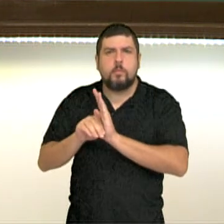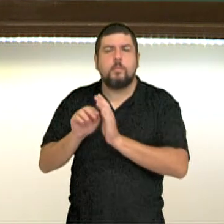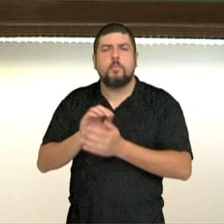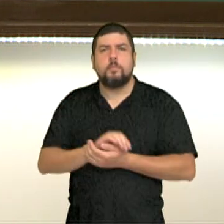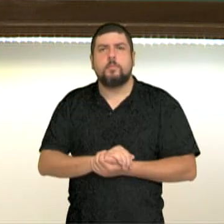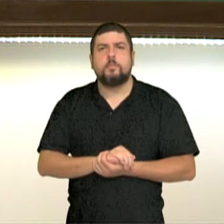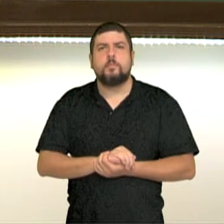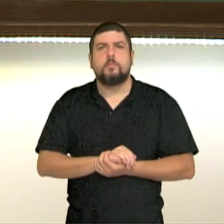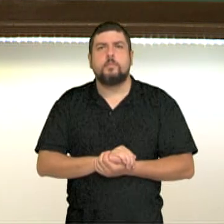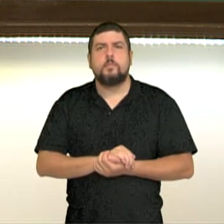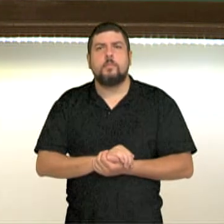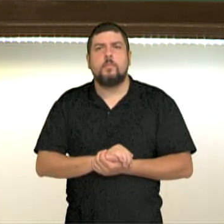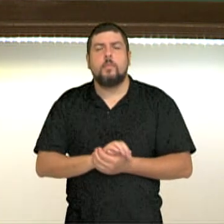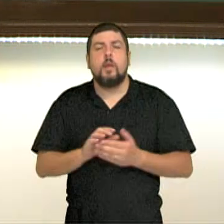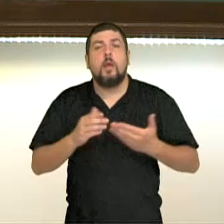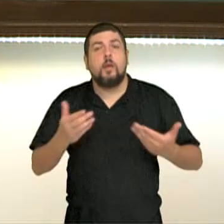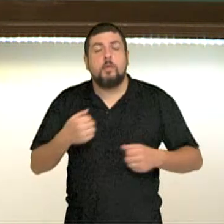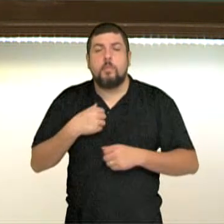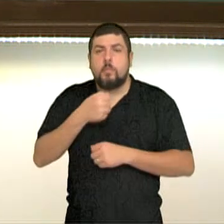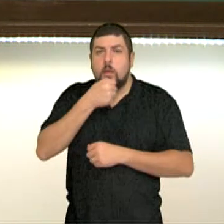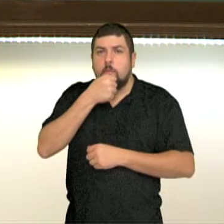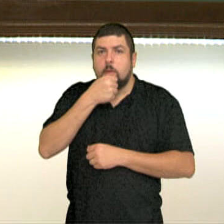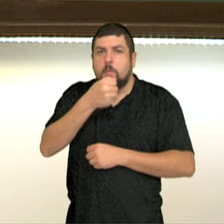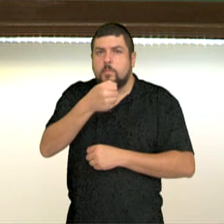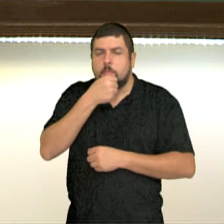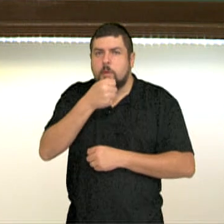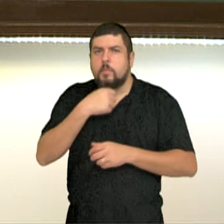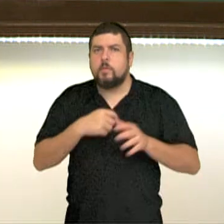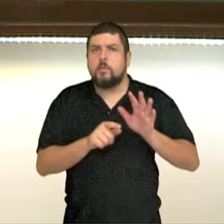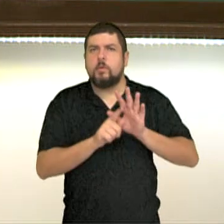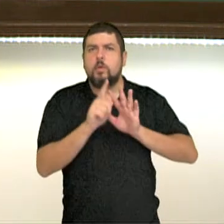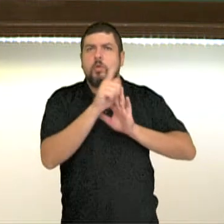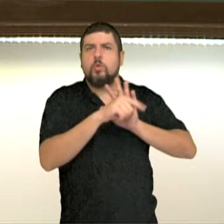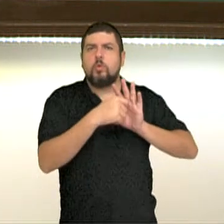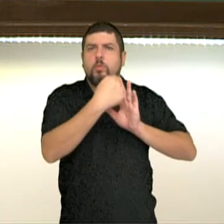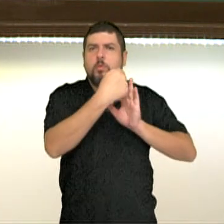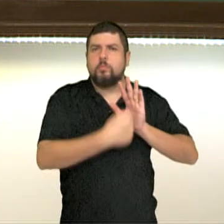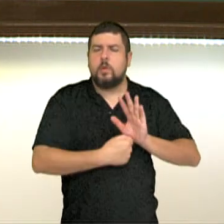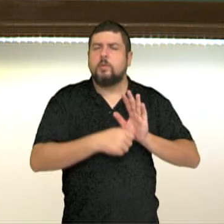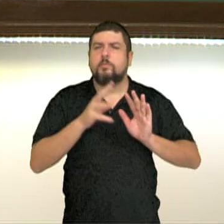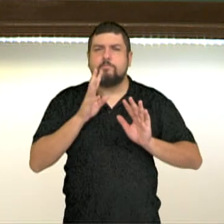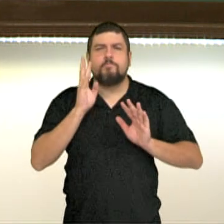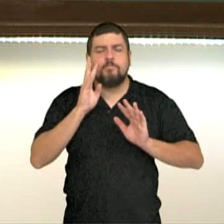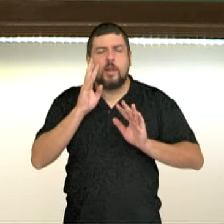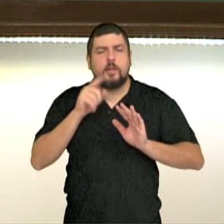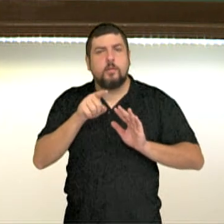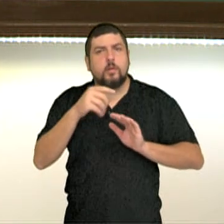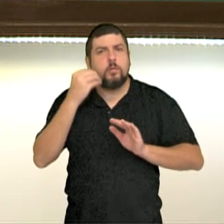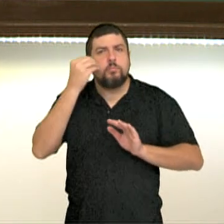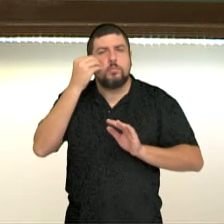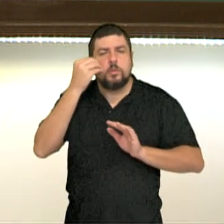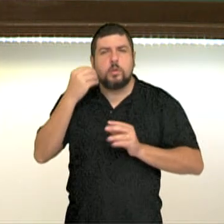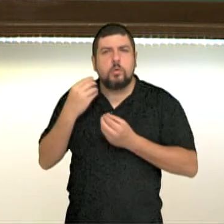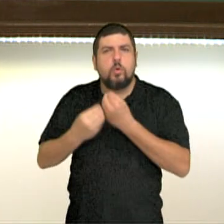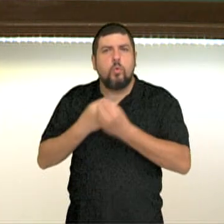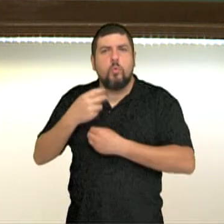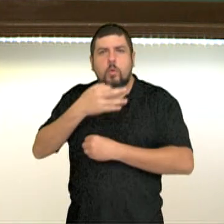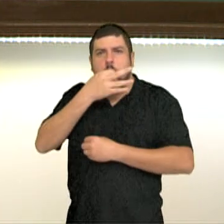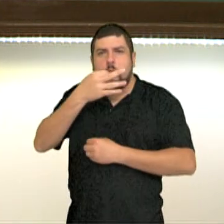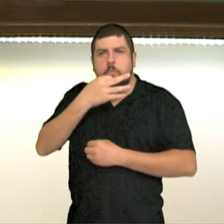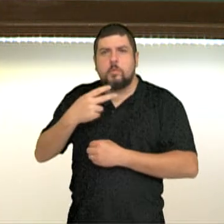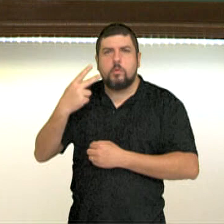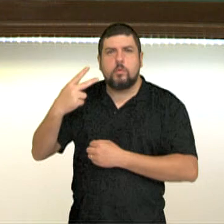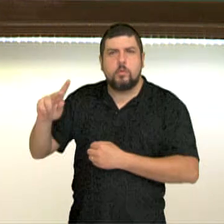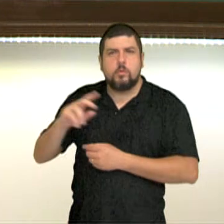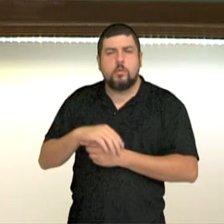de entrevistas. Então, a entrevista é um gênero textual muito bacana para você conseguir saber a opinião de alguém, para você